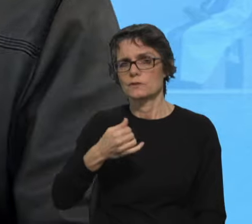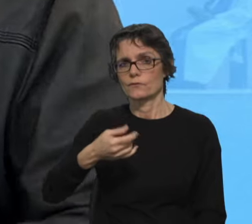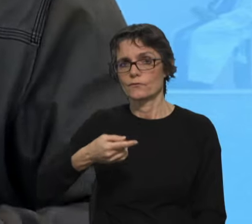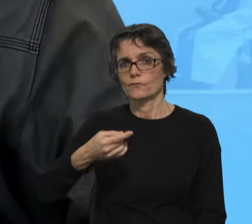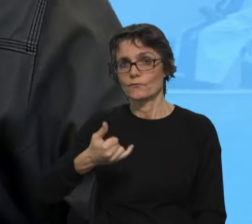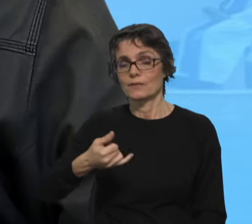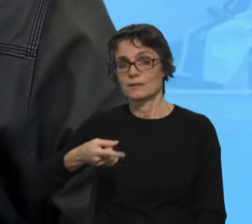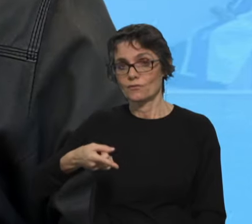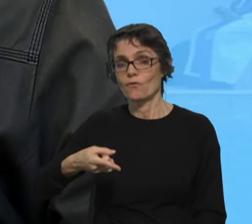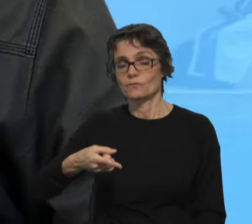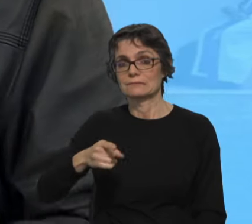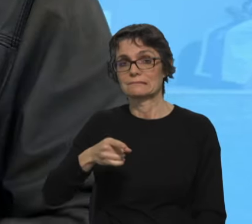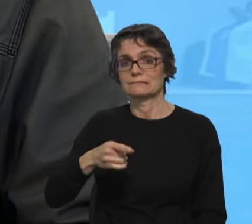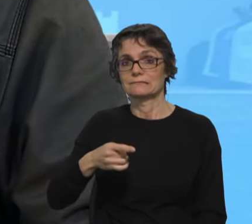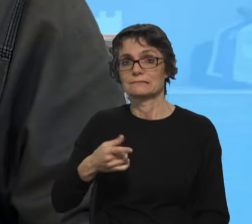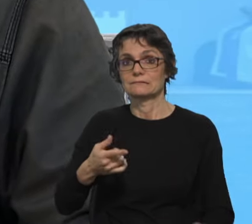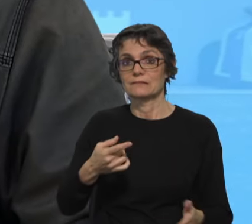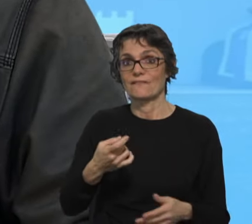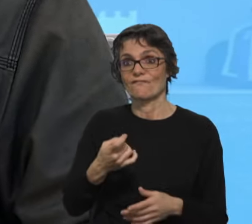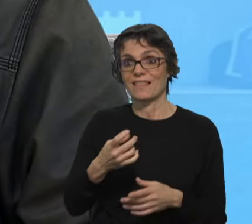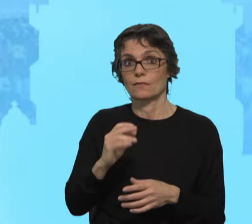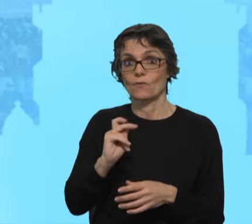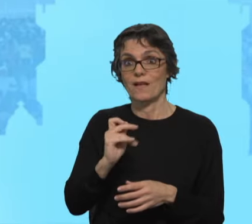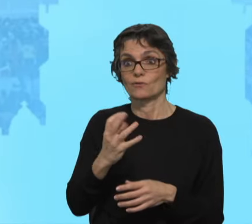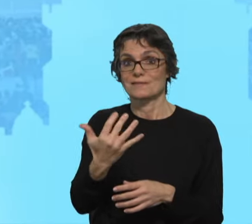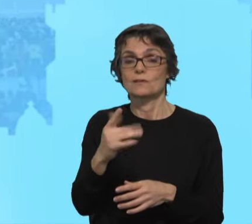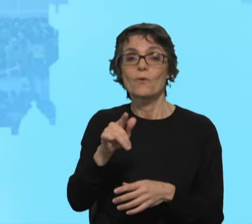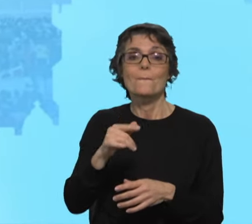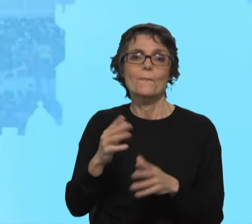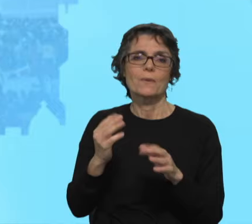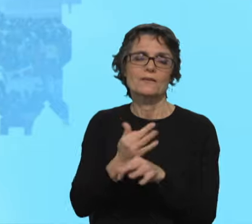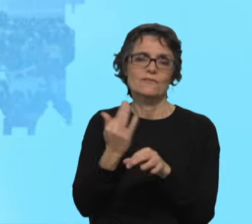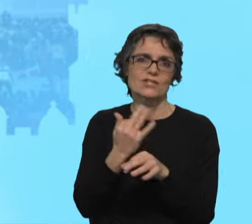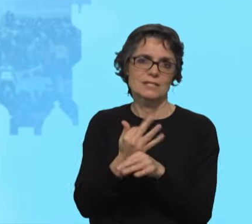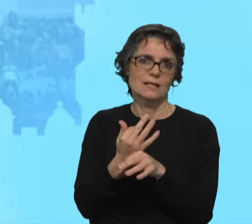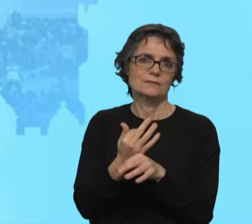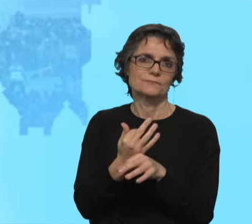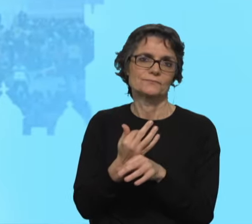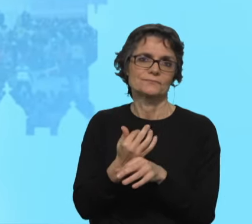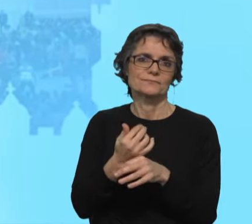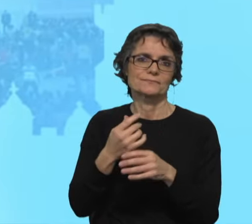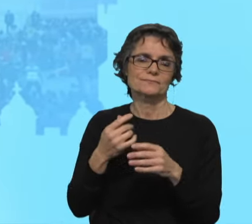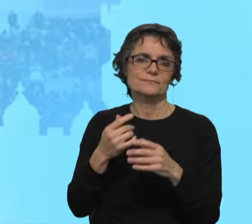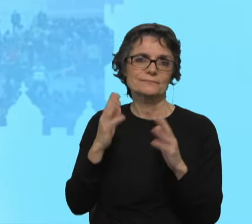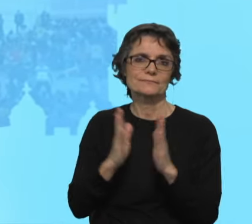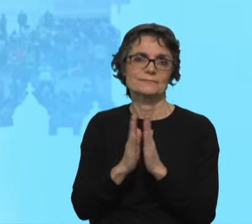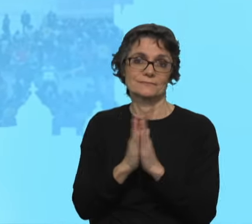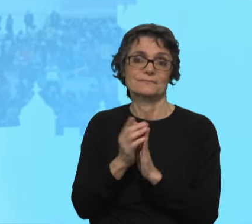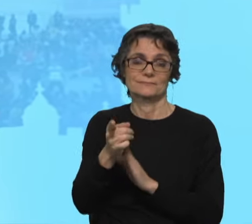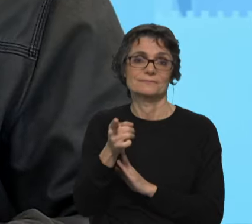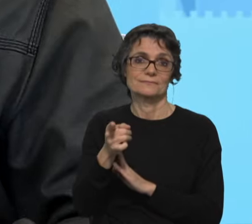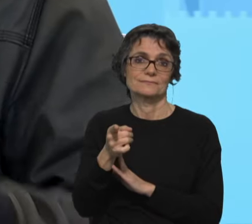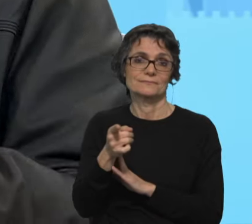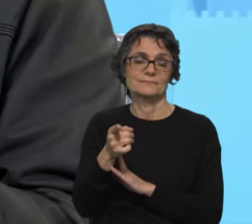festejarmos os 800 anos da da da da Nossa Senhora do almortão se chamaria Santa Maria e que